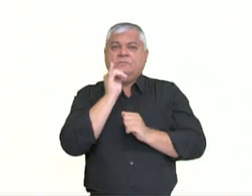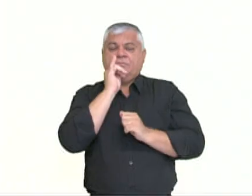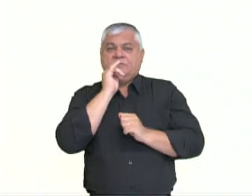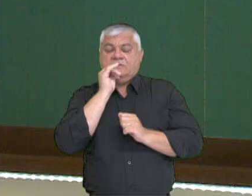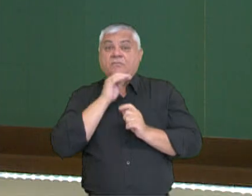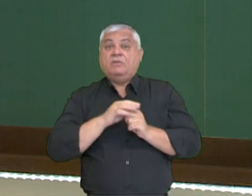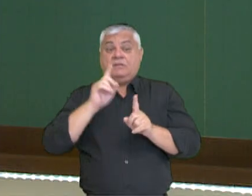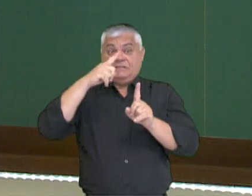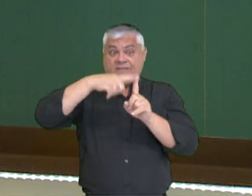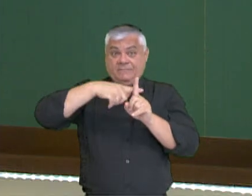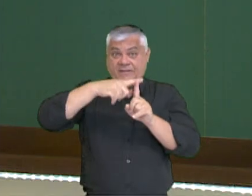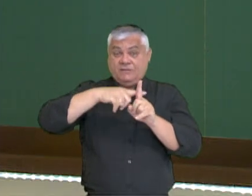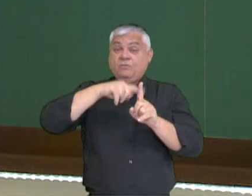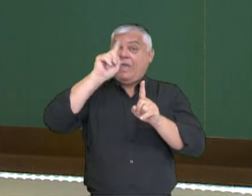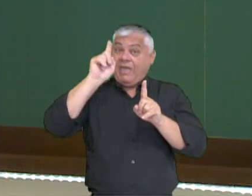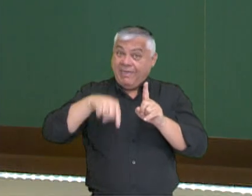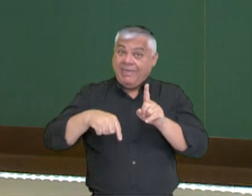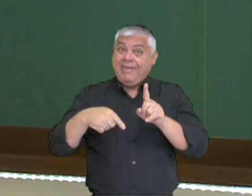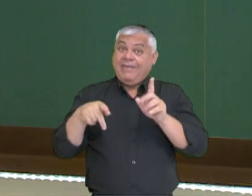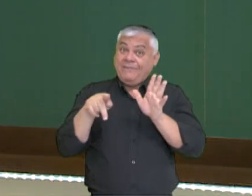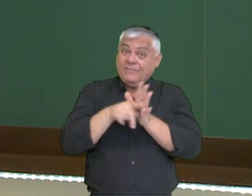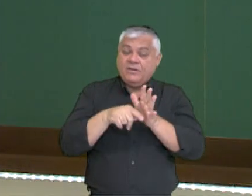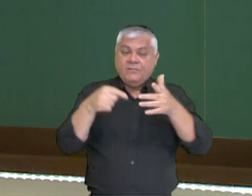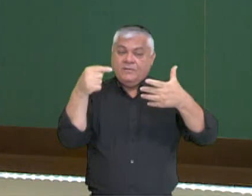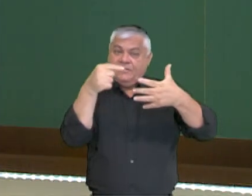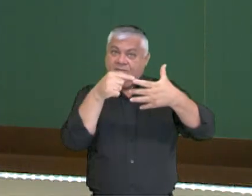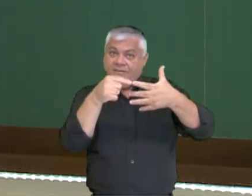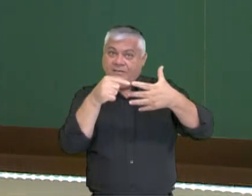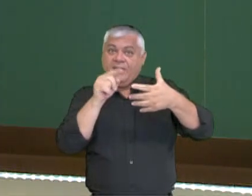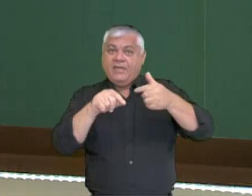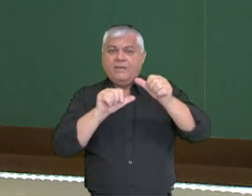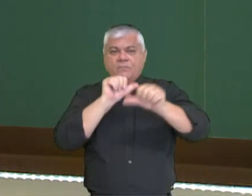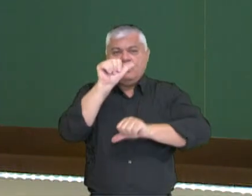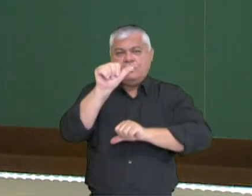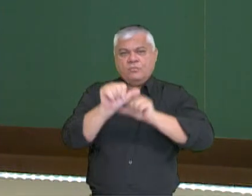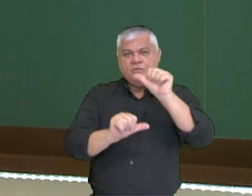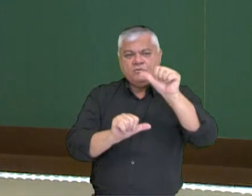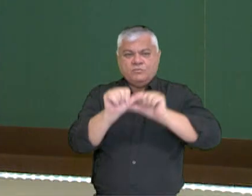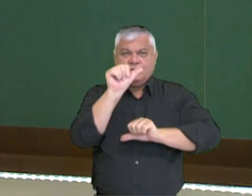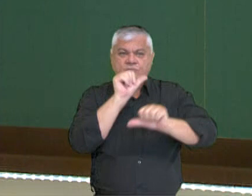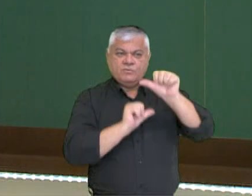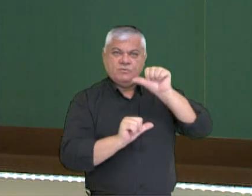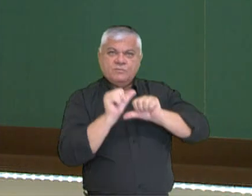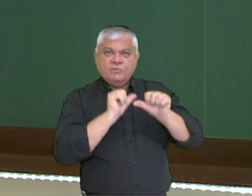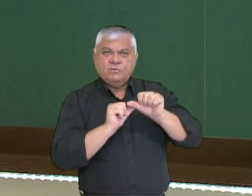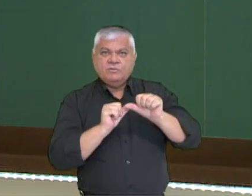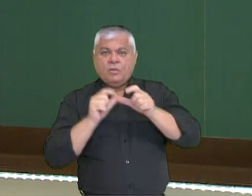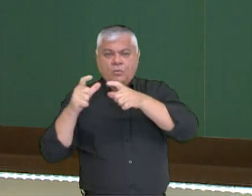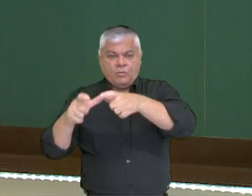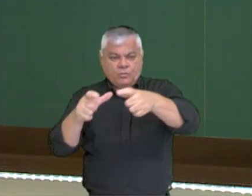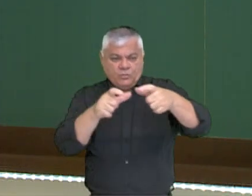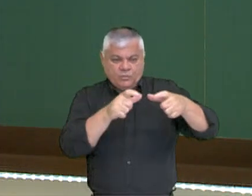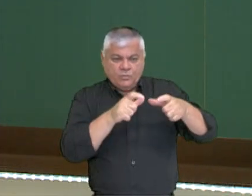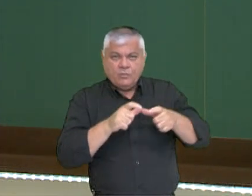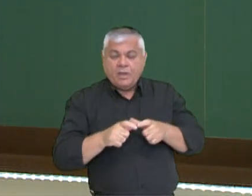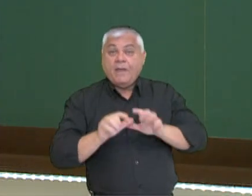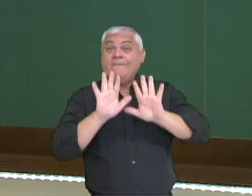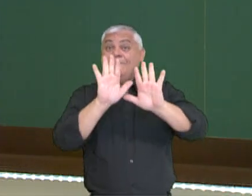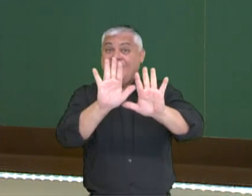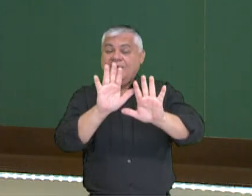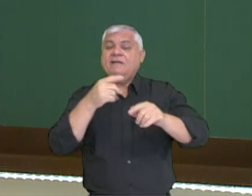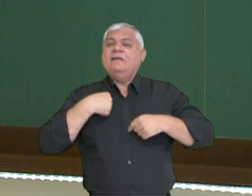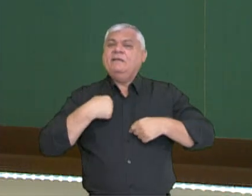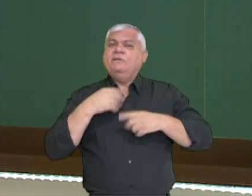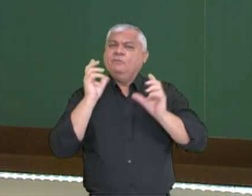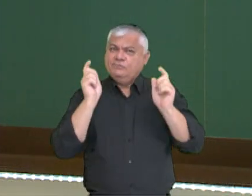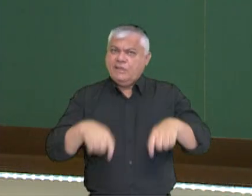um elemento do clima. Ela vai ser variável de um lugar para o outro, mas sempre eu consigo